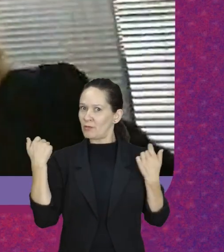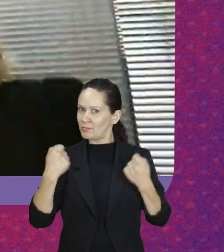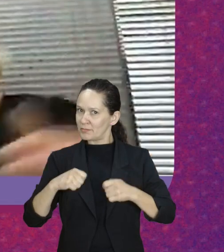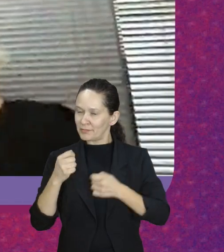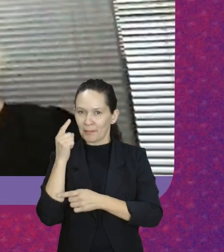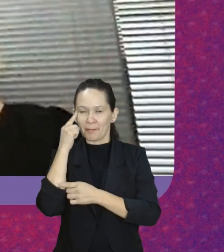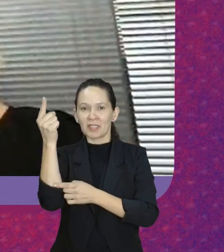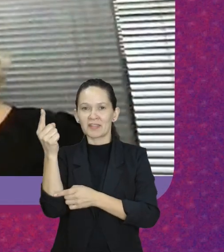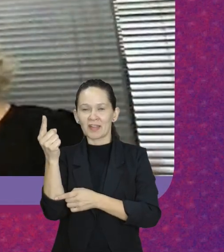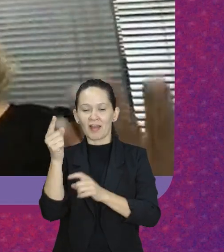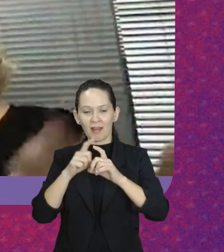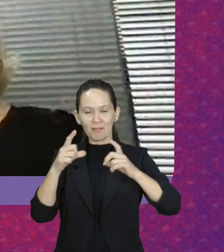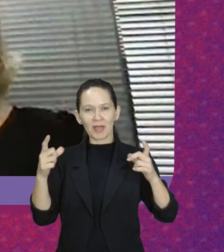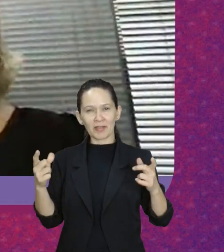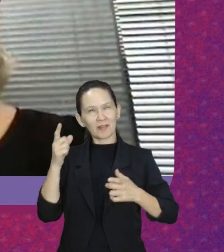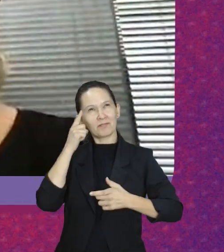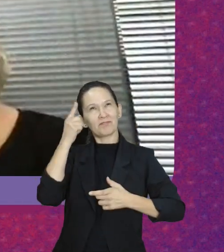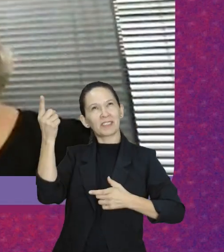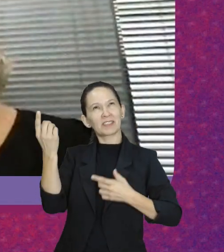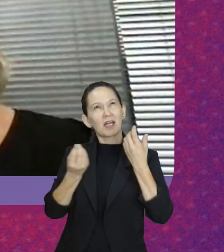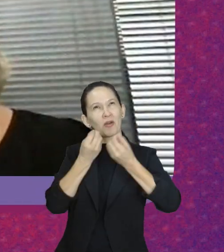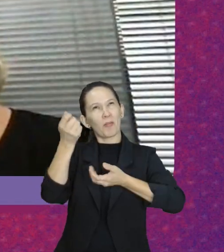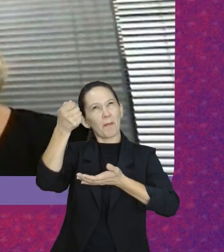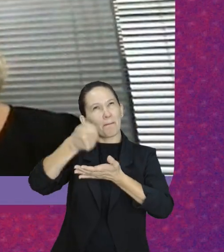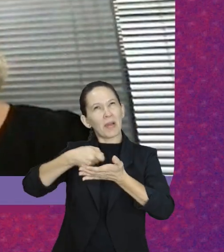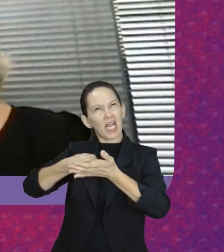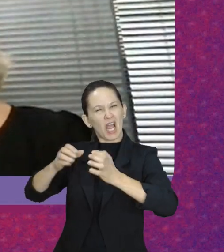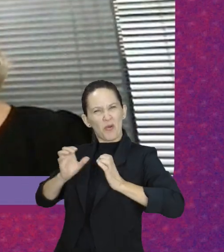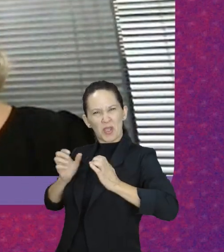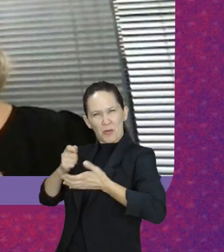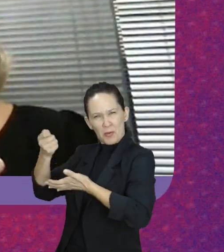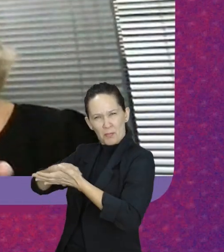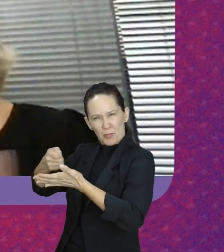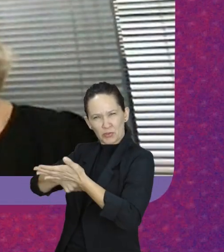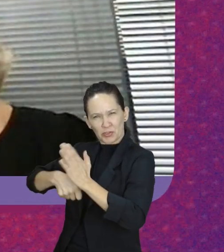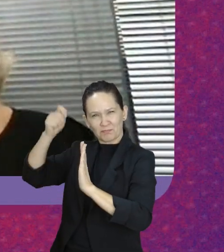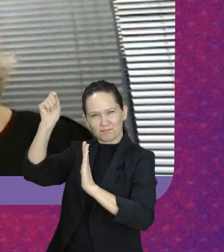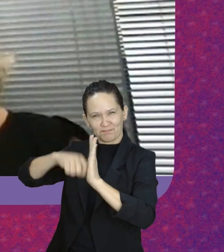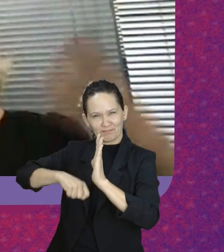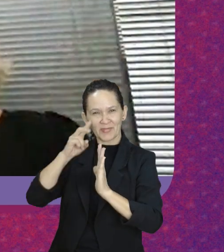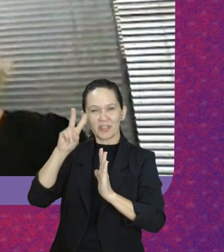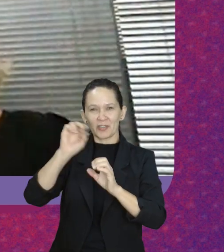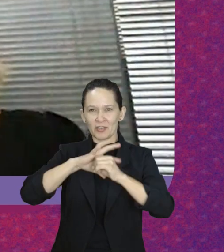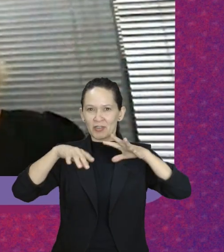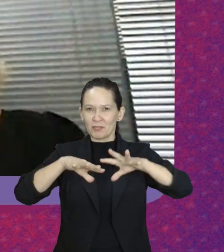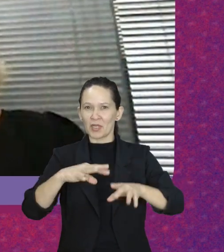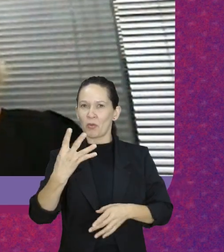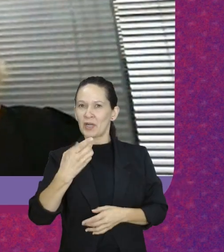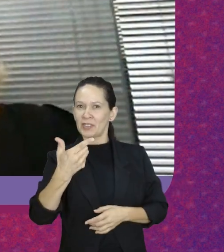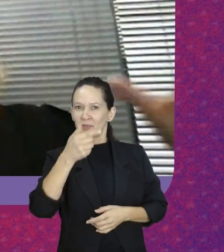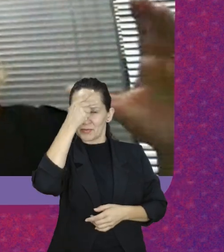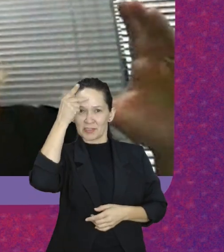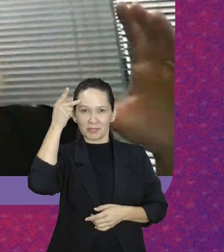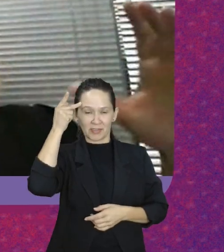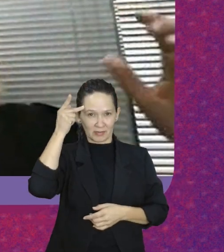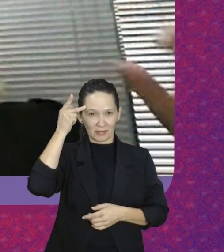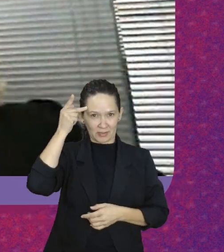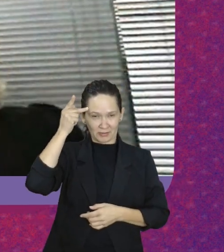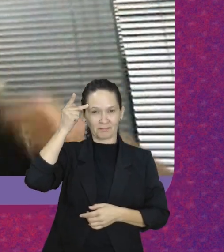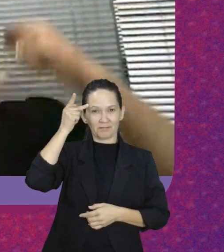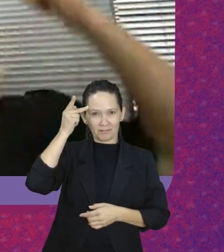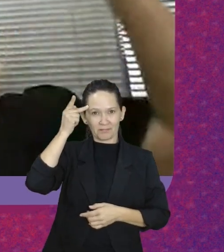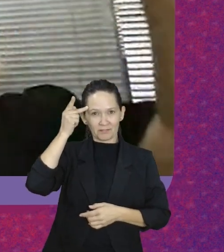pensando aqui mais amplamente, né, pensar na taxação dos super ricos, né? Nós vimos aí durante a pandemia, 42 pessoas,